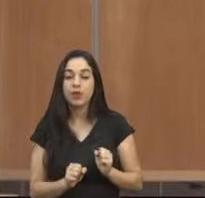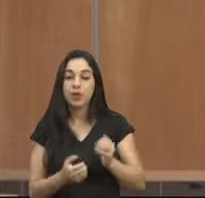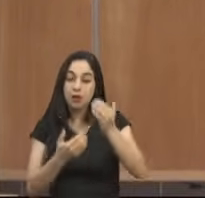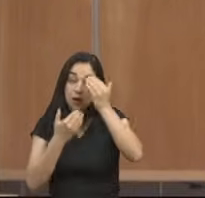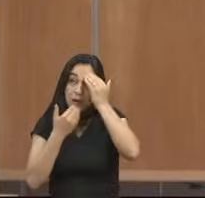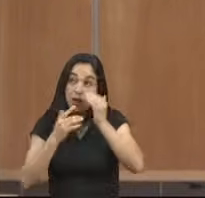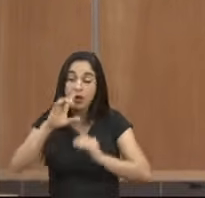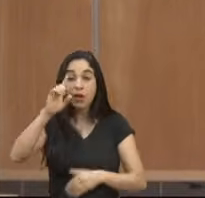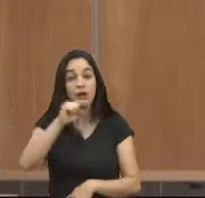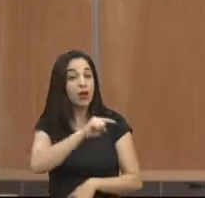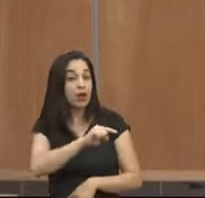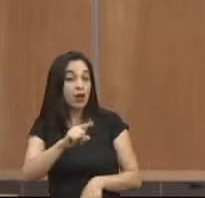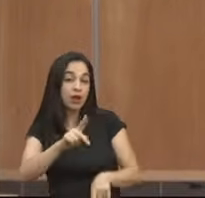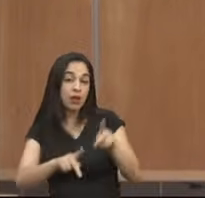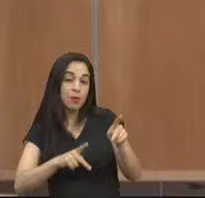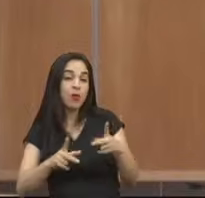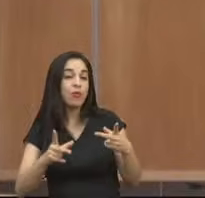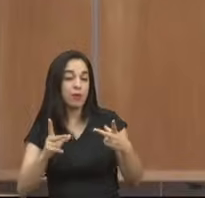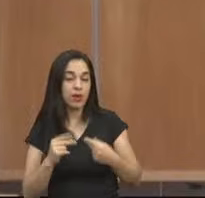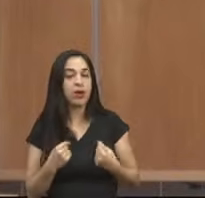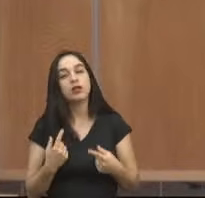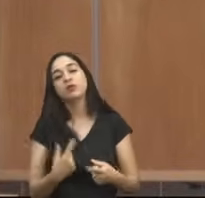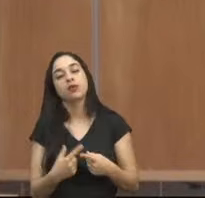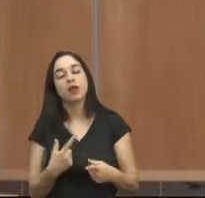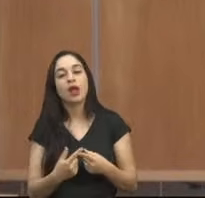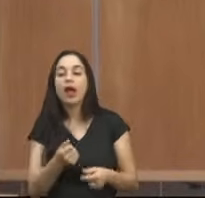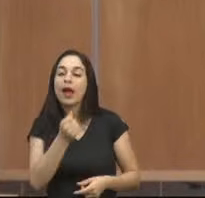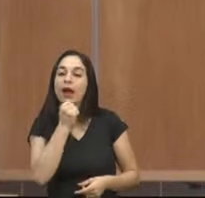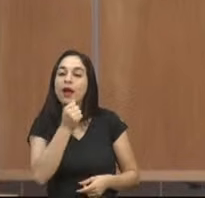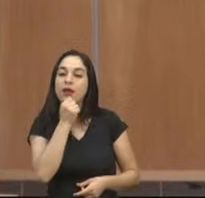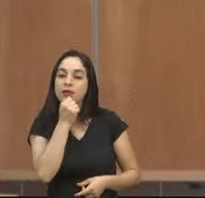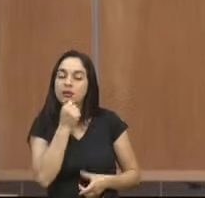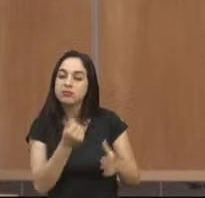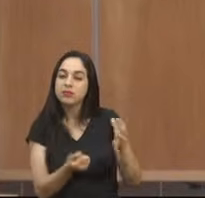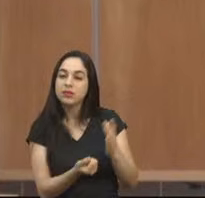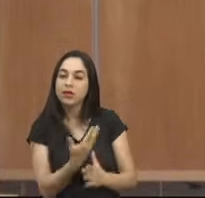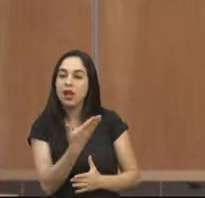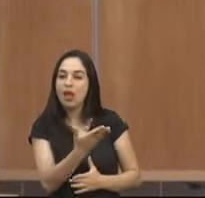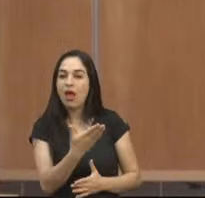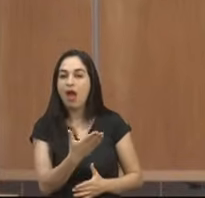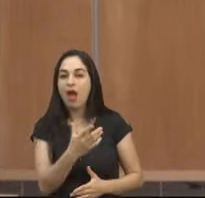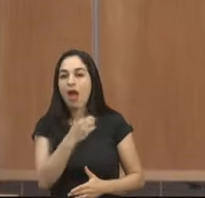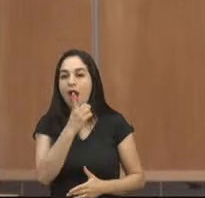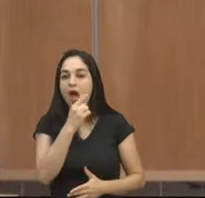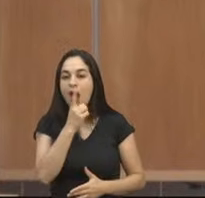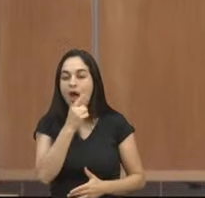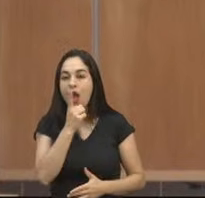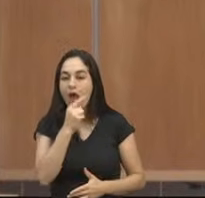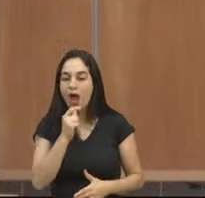merece, porque antes de fazer aquilo lá, a água chegava no meio